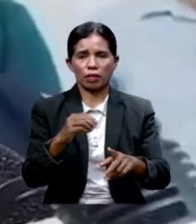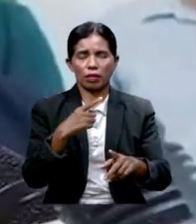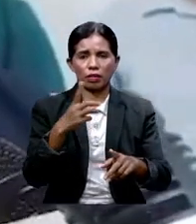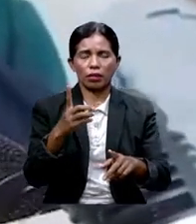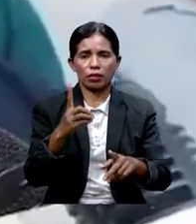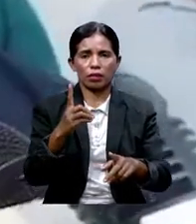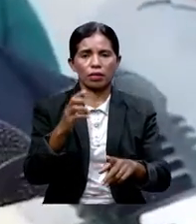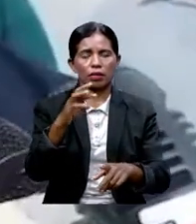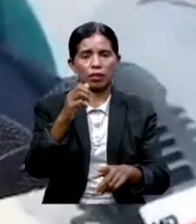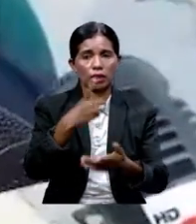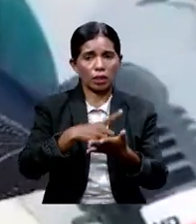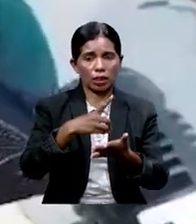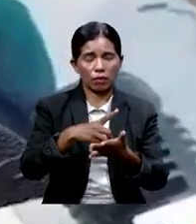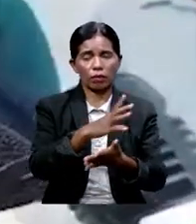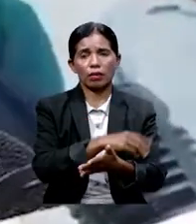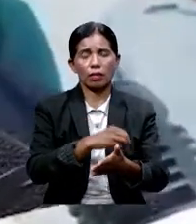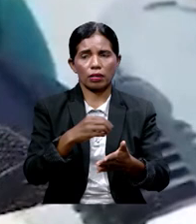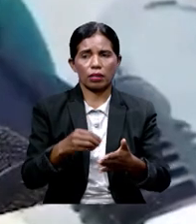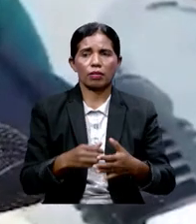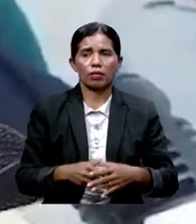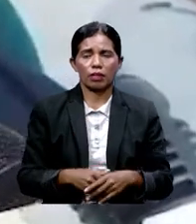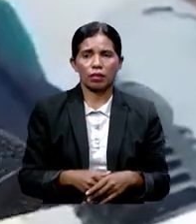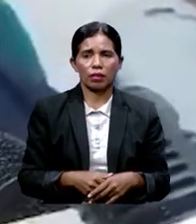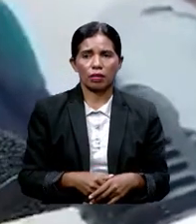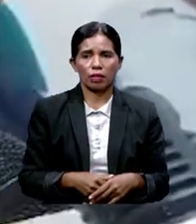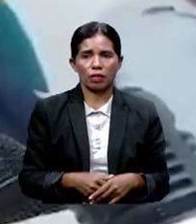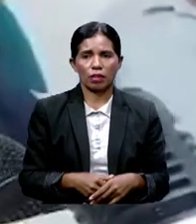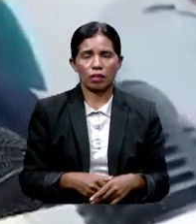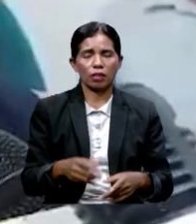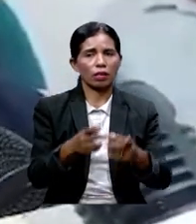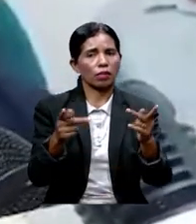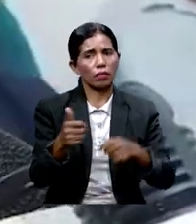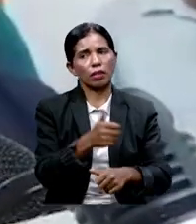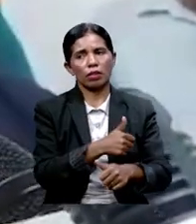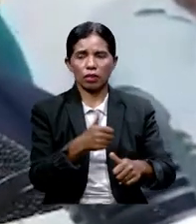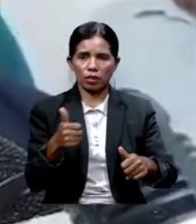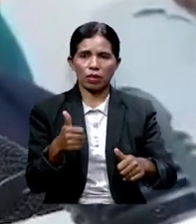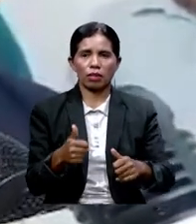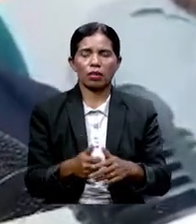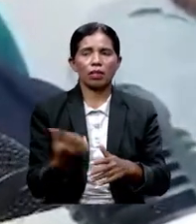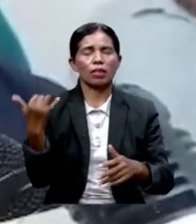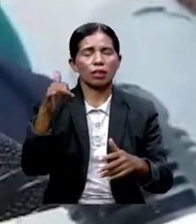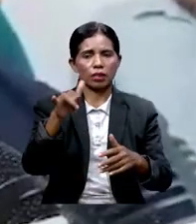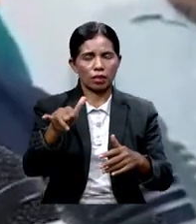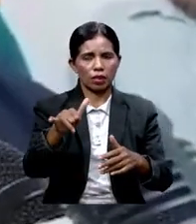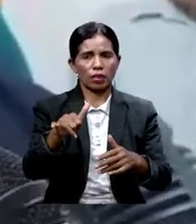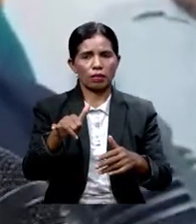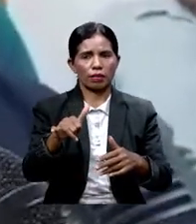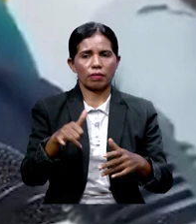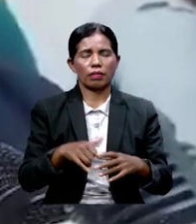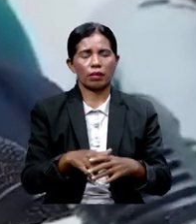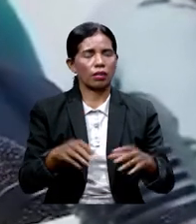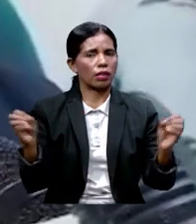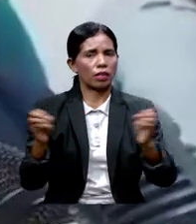ida urbania né estrada né urbania né e a fatibalo que sira la la